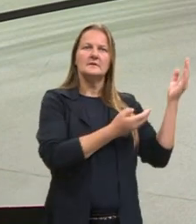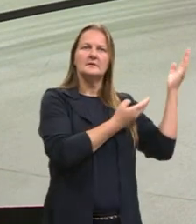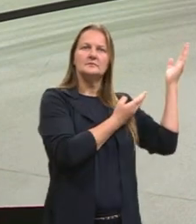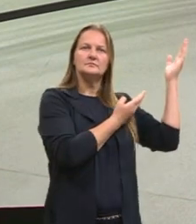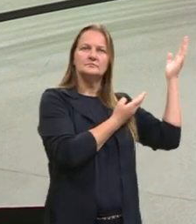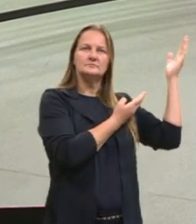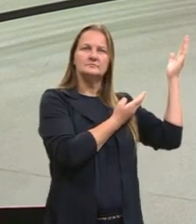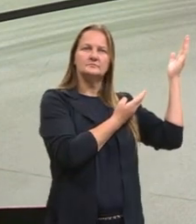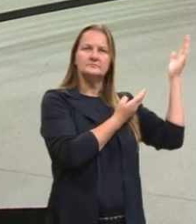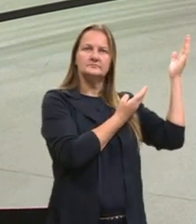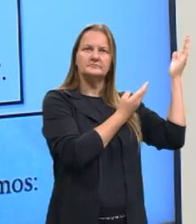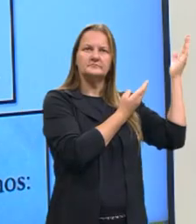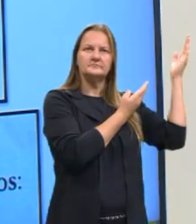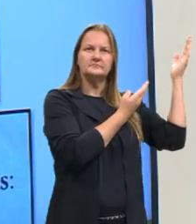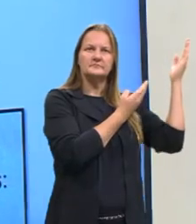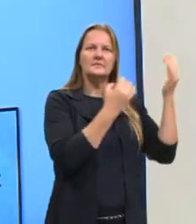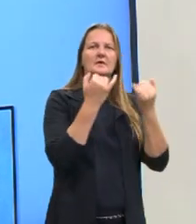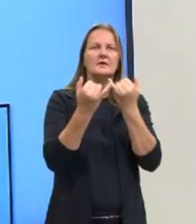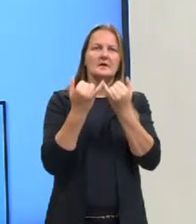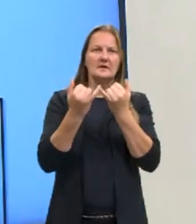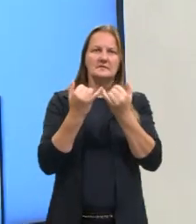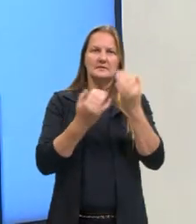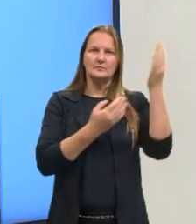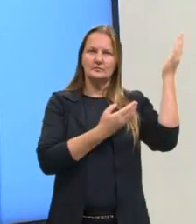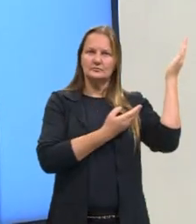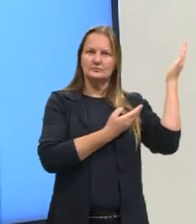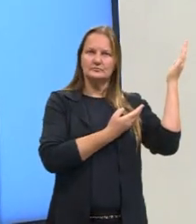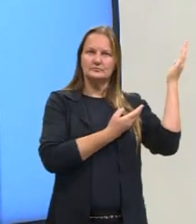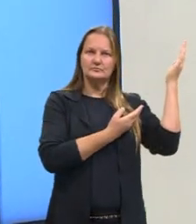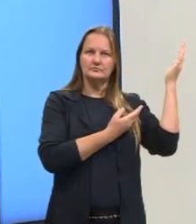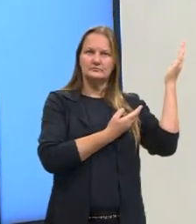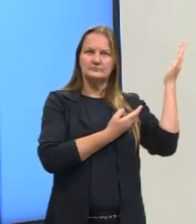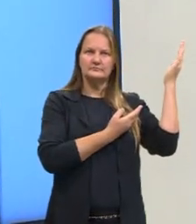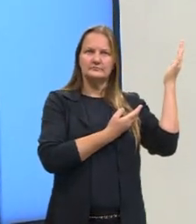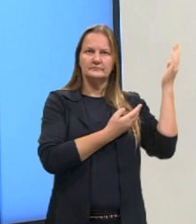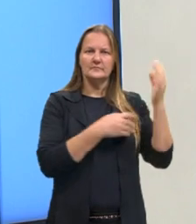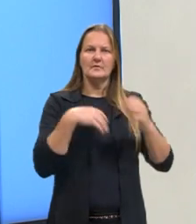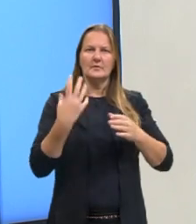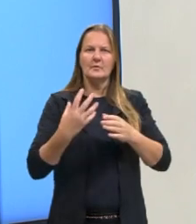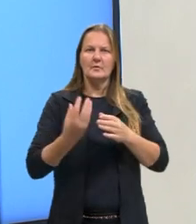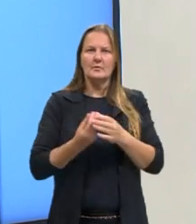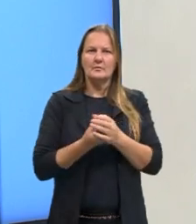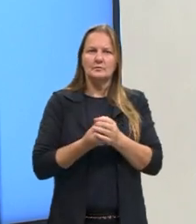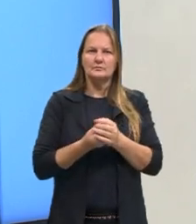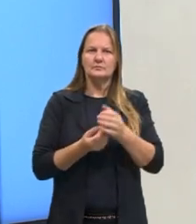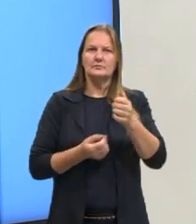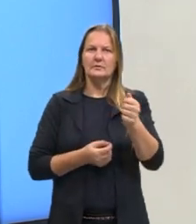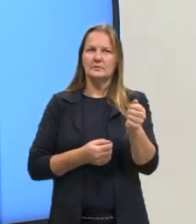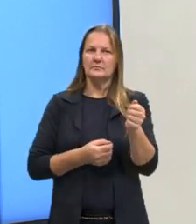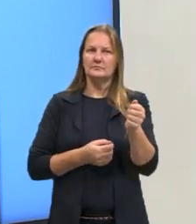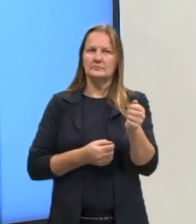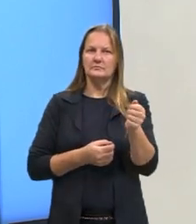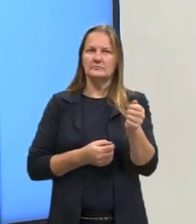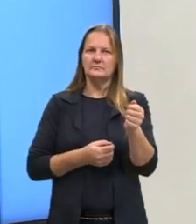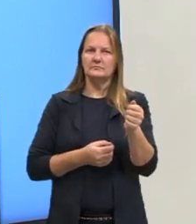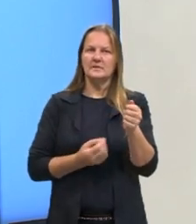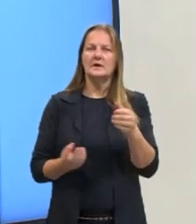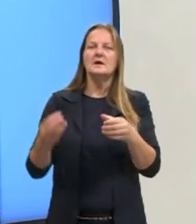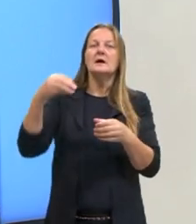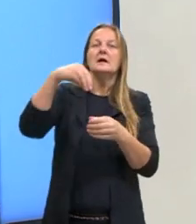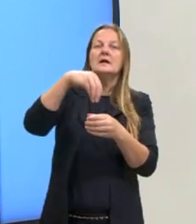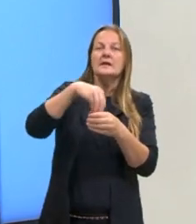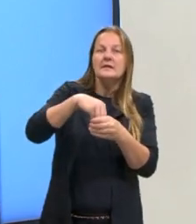Então, nós temos o exemplo onde nós temos o conjunto A e dentro desse conjunto